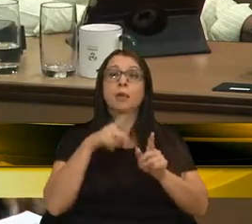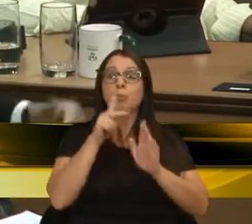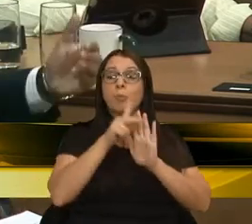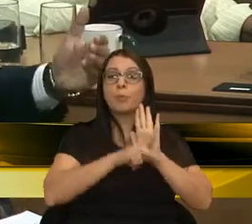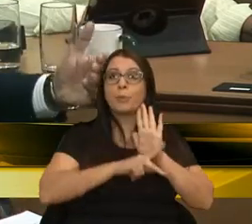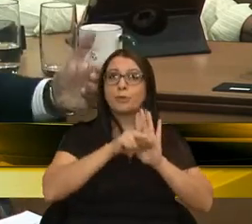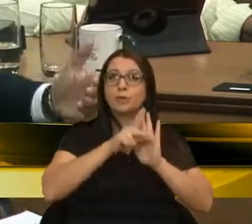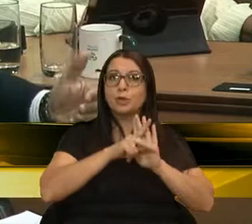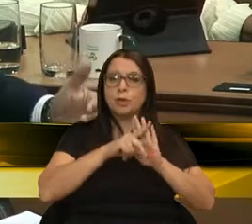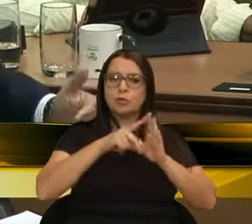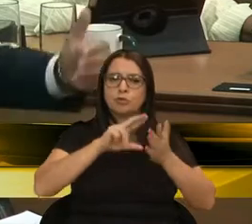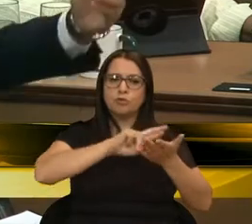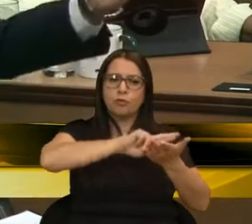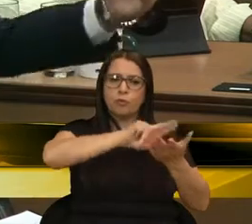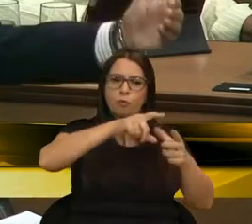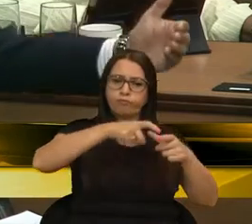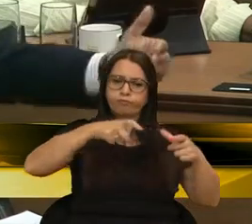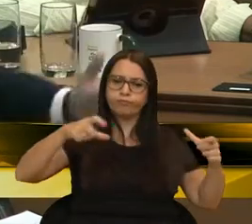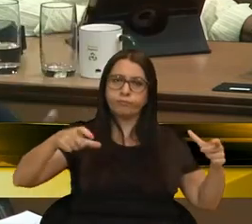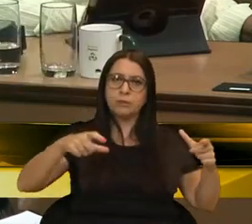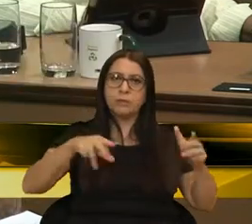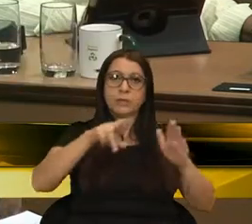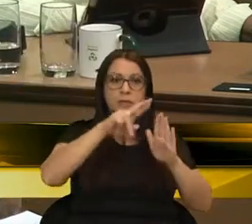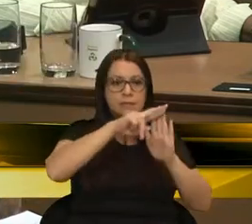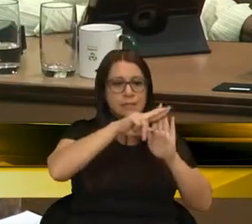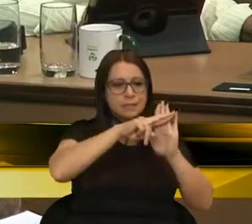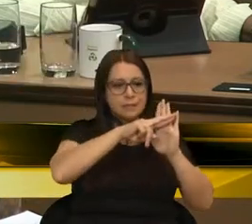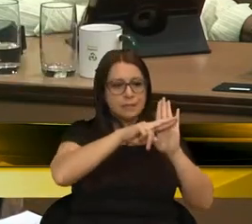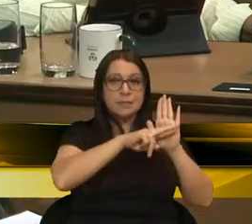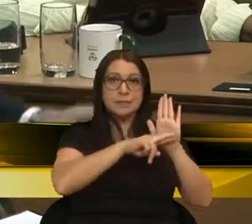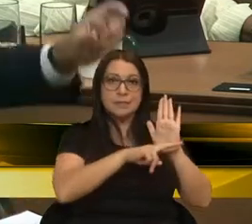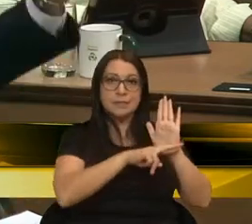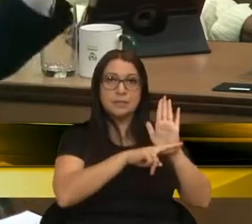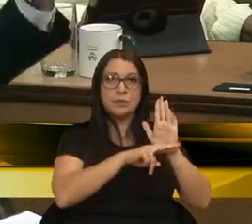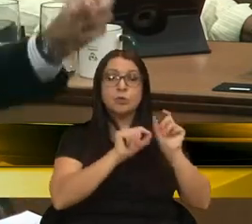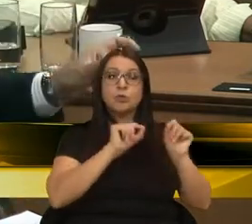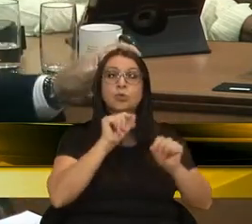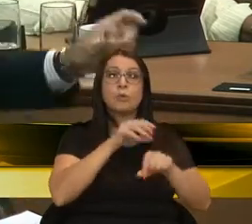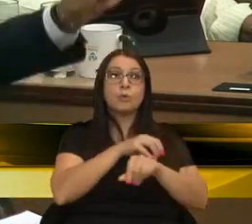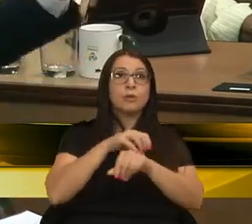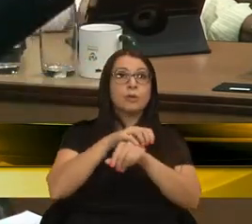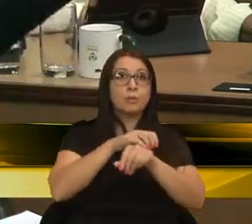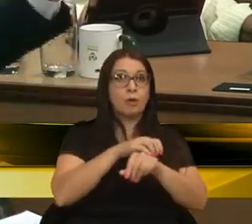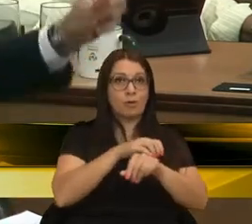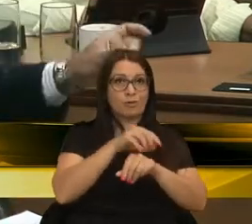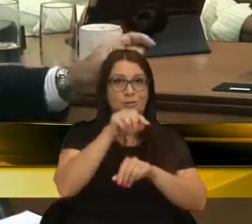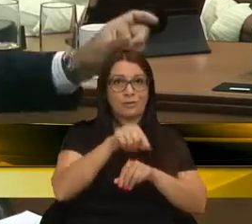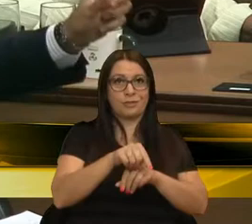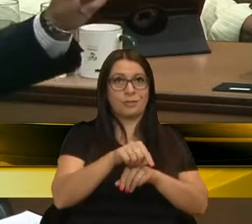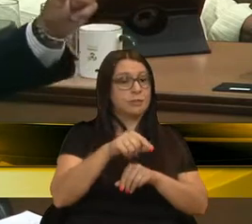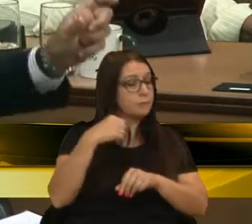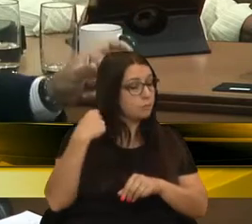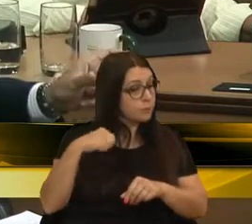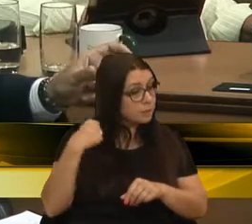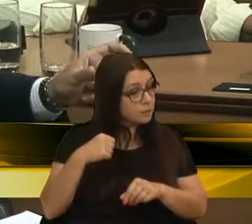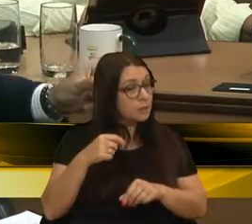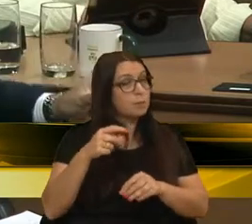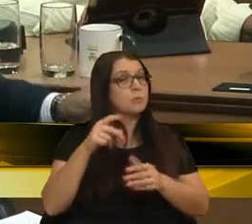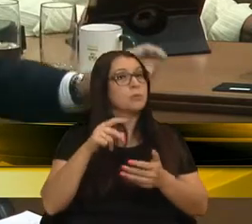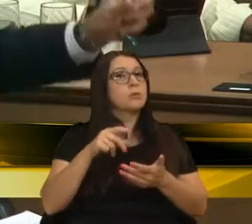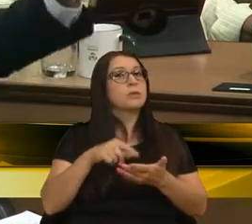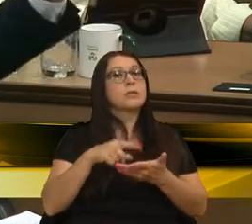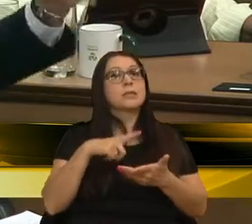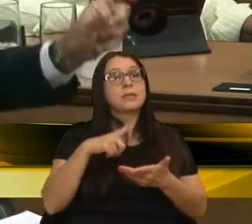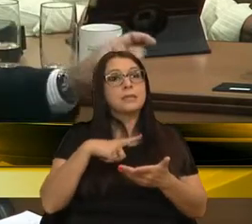projeto muito amplo que trata das diretrizes do transporte cicloviário. Nós precisamos, de uma vez por todas, em derradeiro,